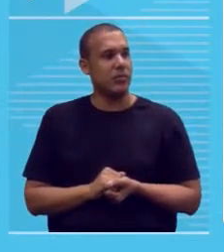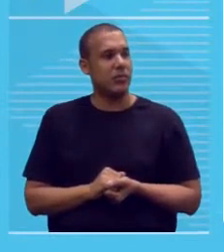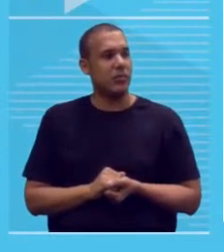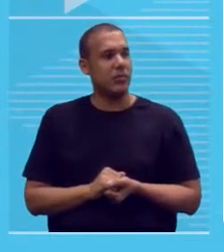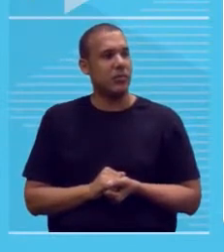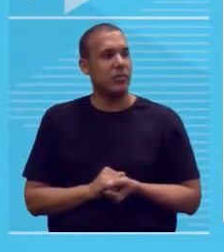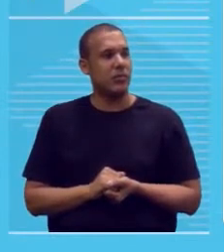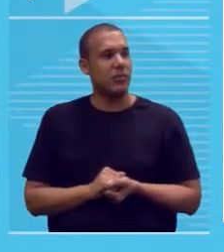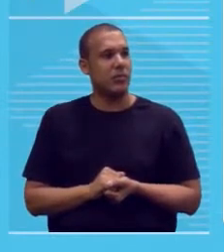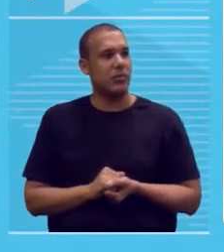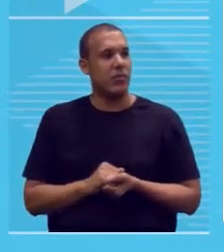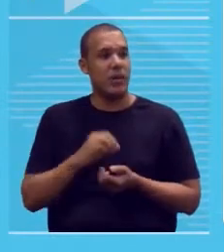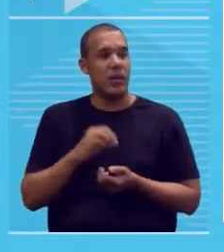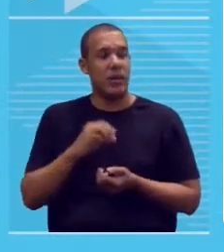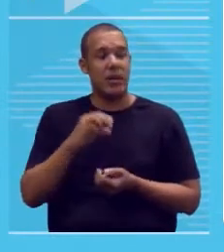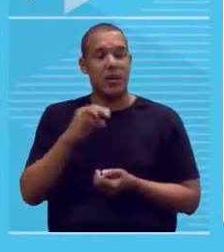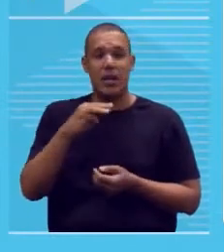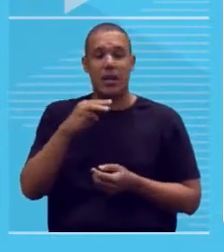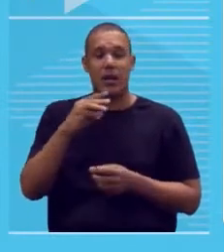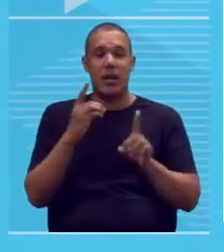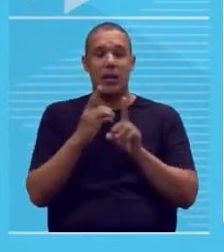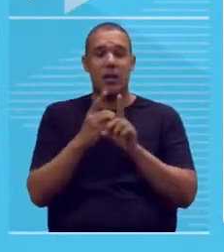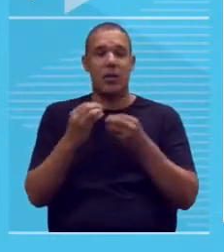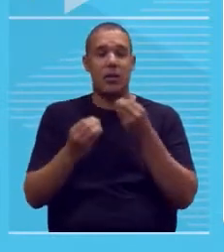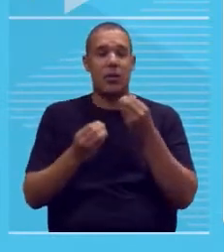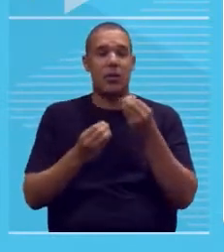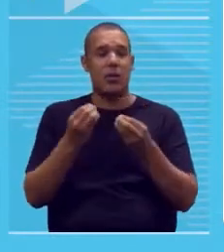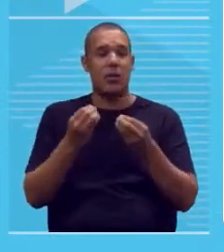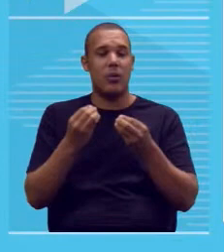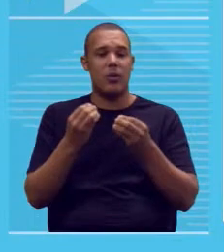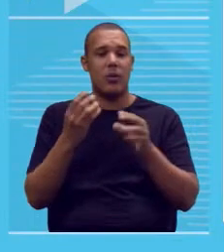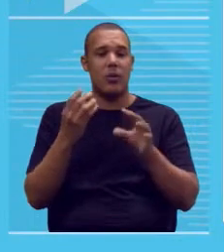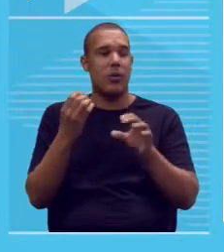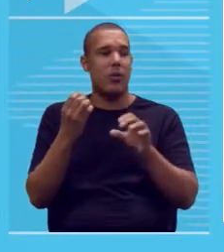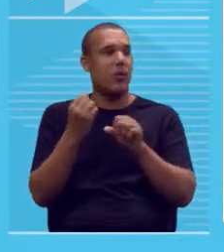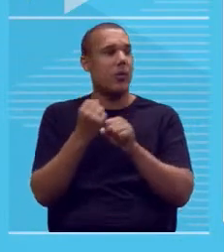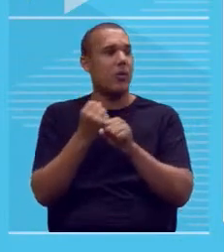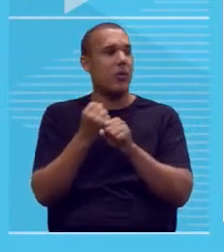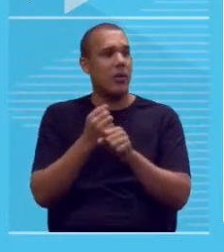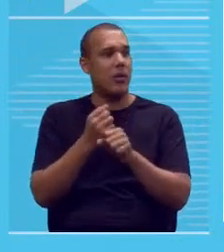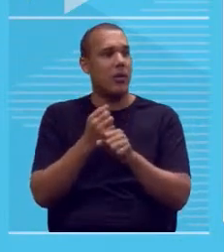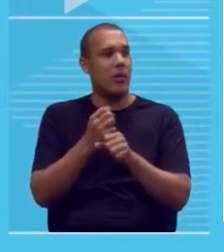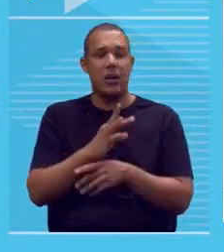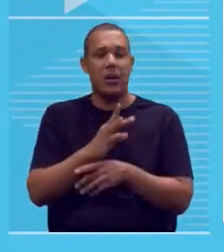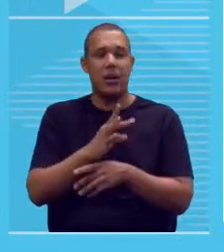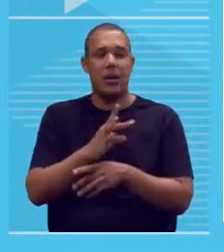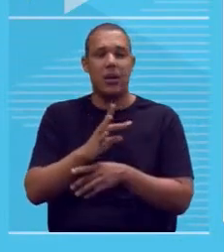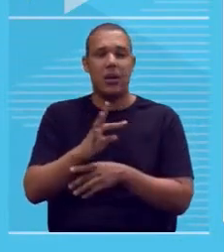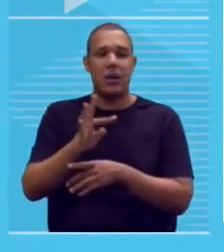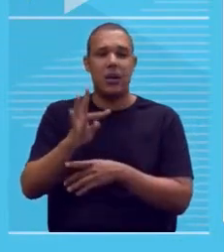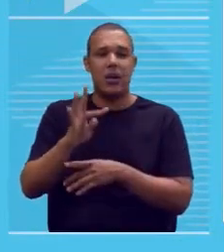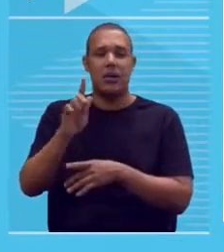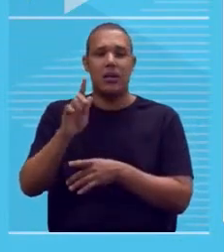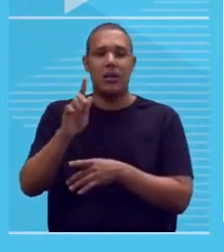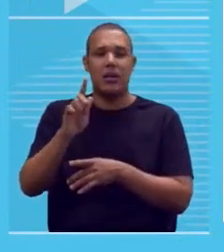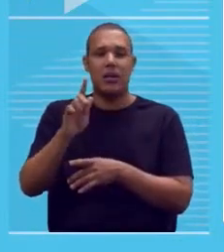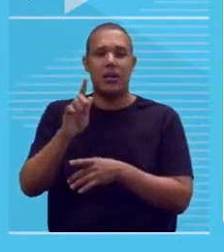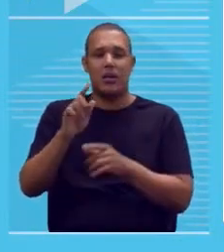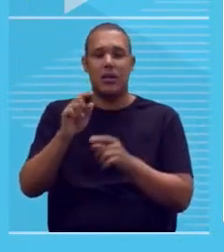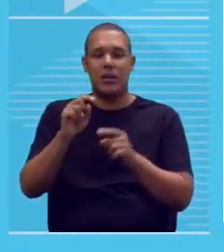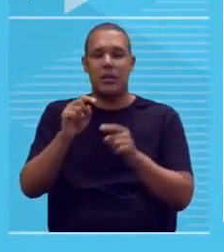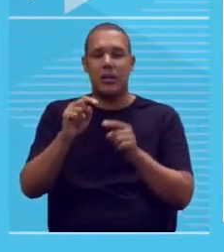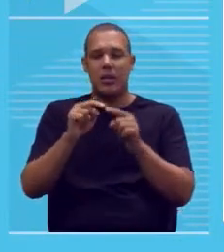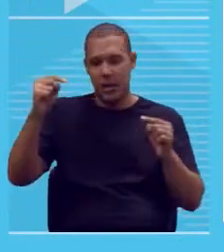só calcular a tangente do ângulo formado entre a reta e o eixo